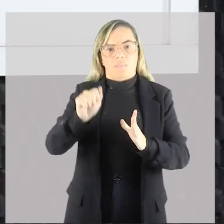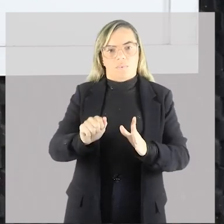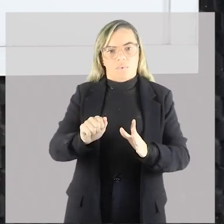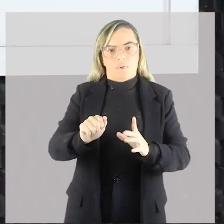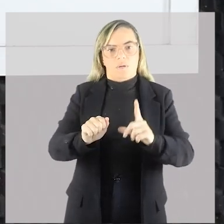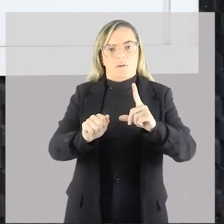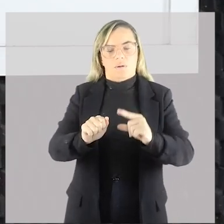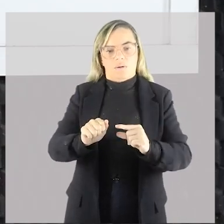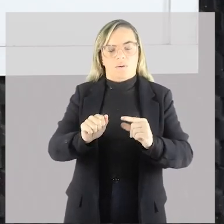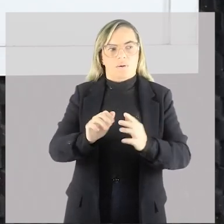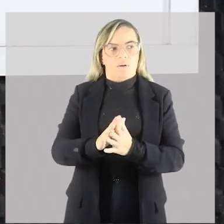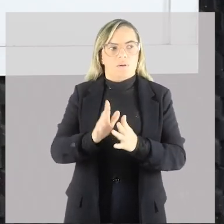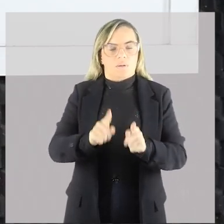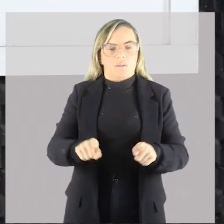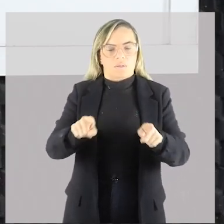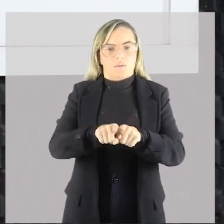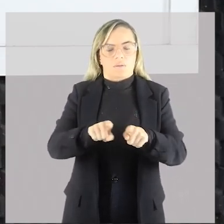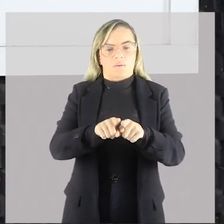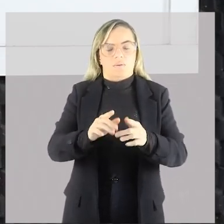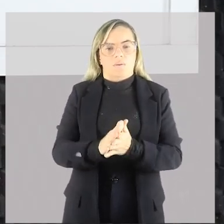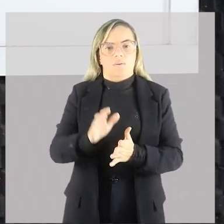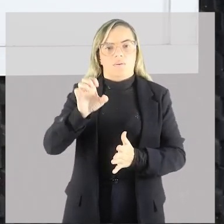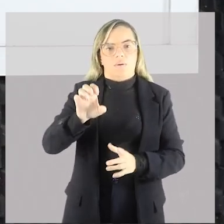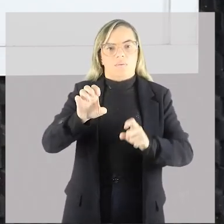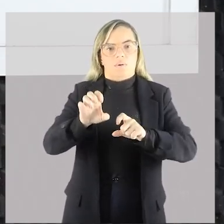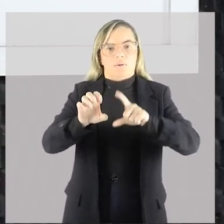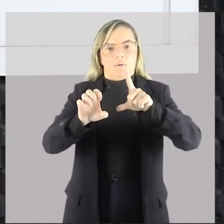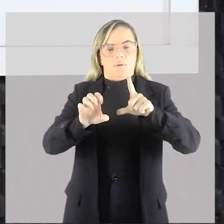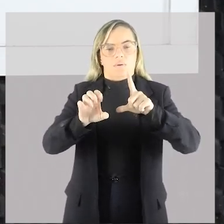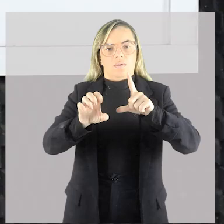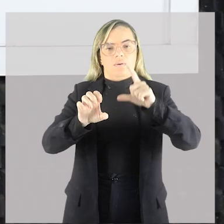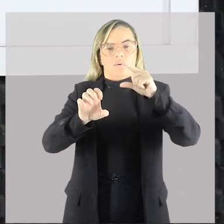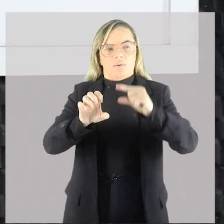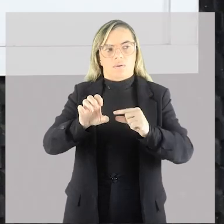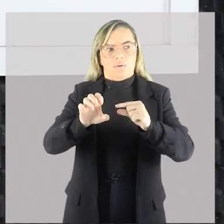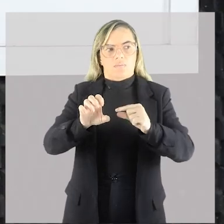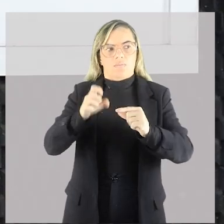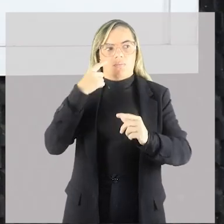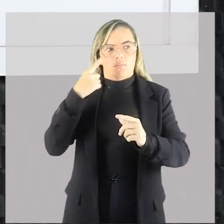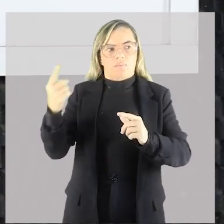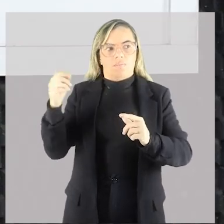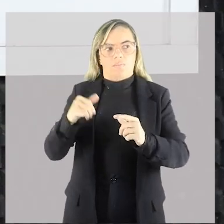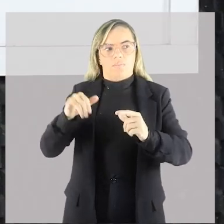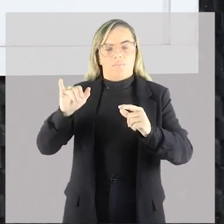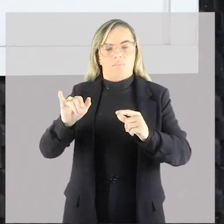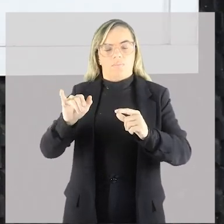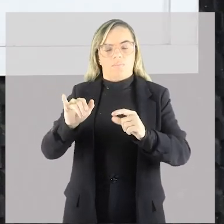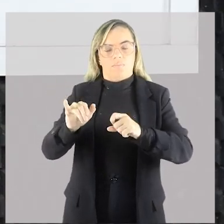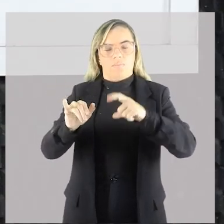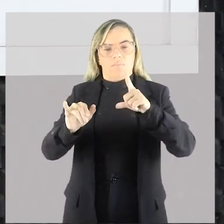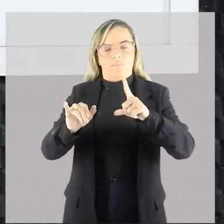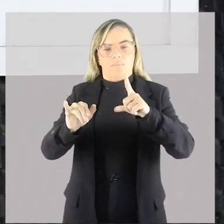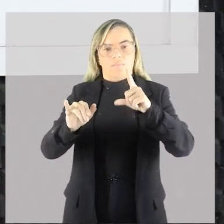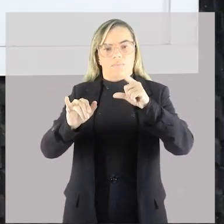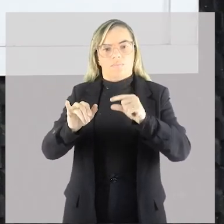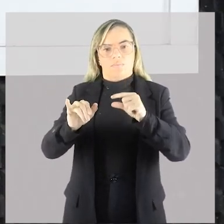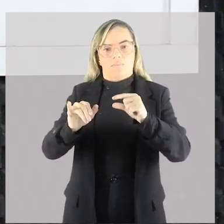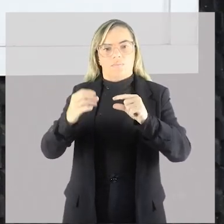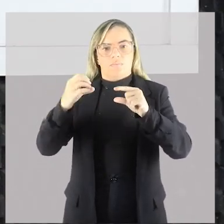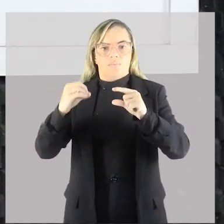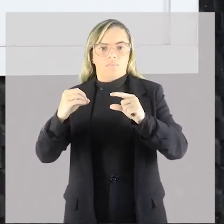minúsculo. Tá? Assim como você tem o E maiúsculo e o E minúsculo, o I maiúsculo e o I